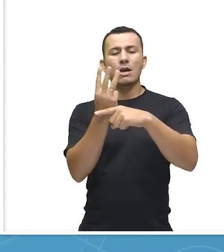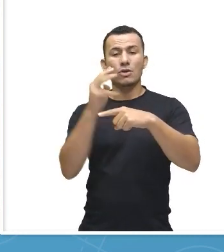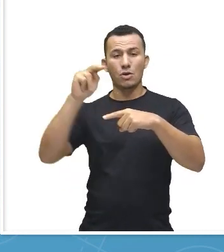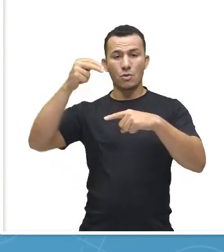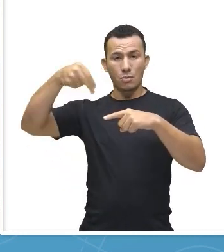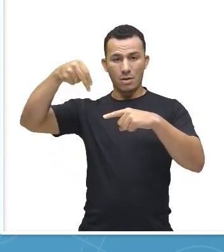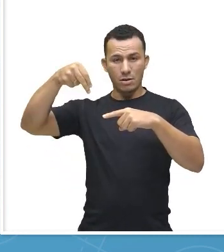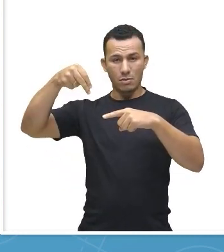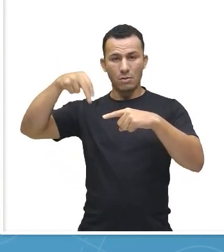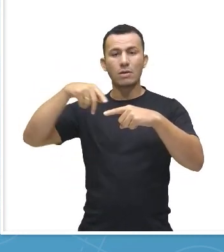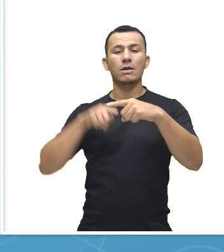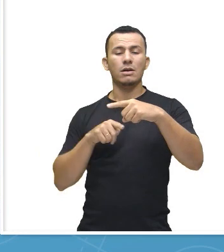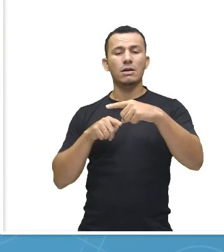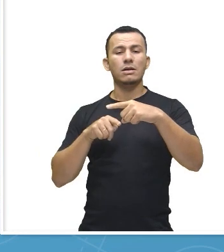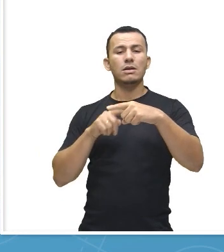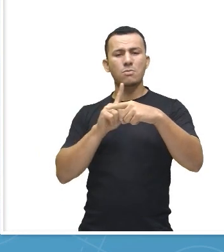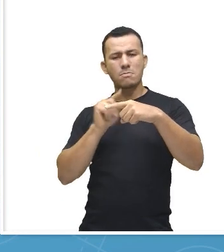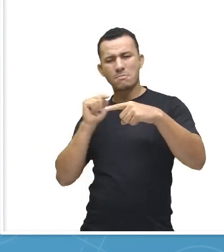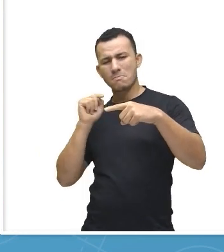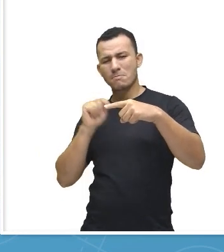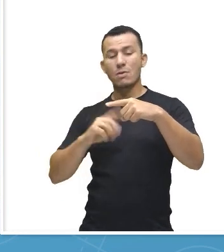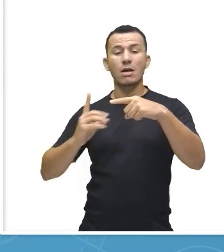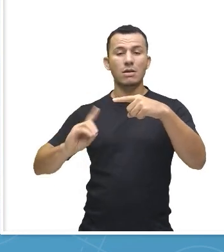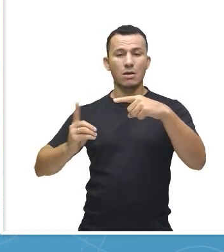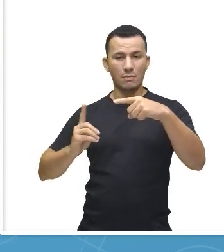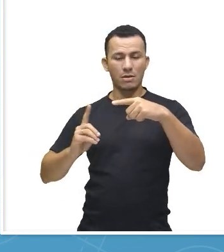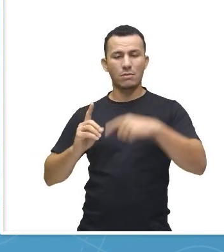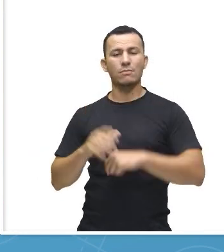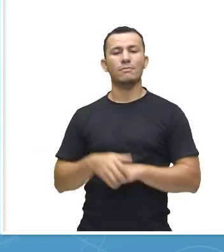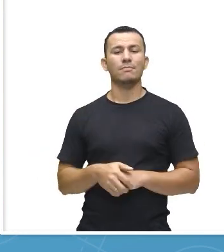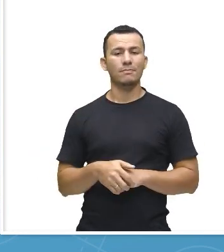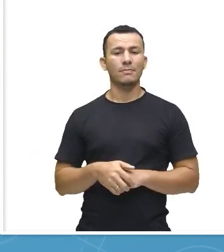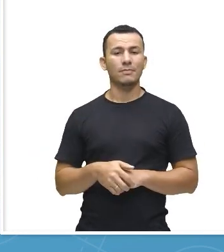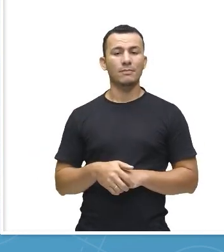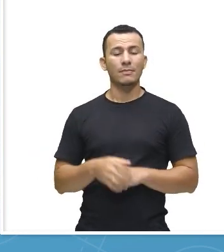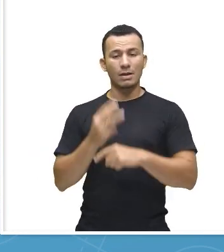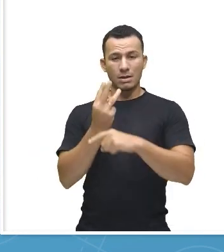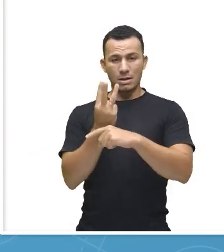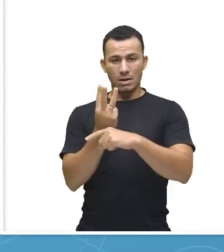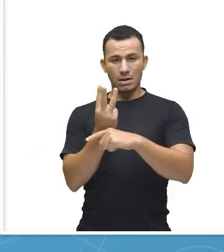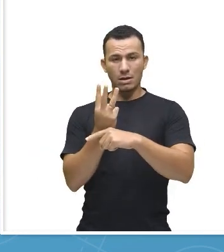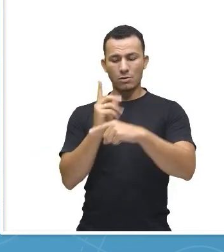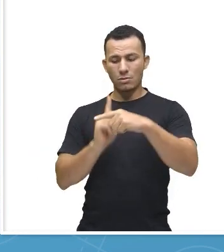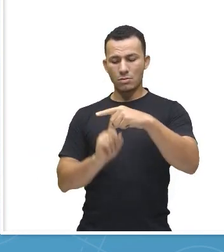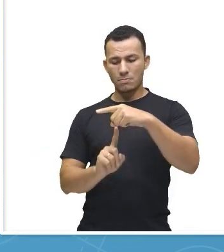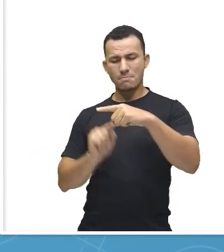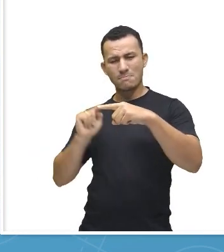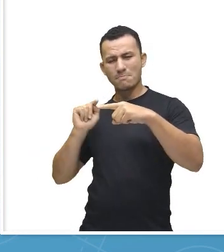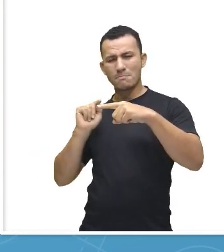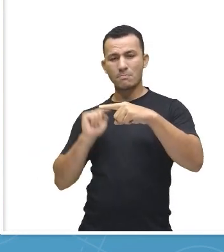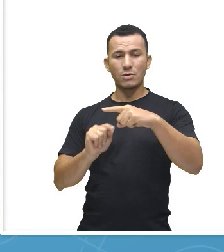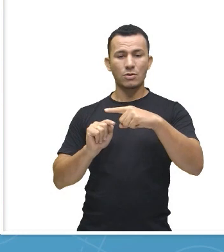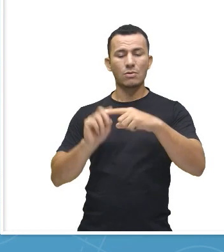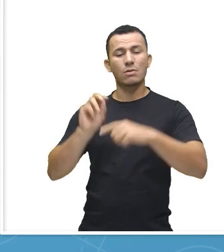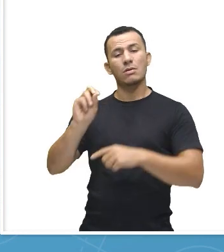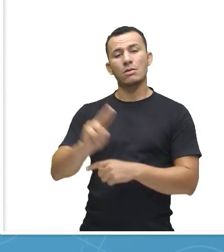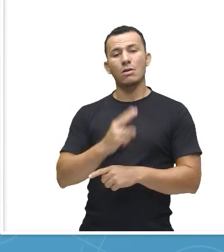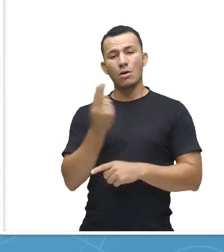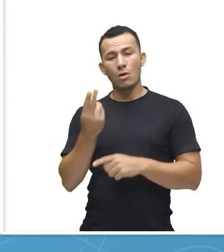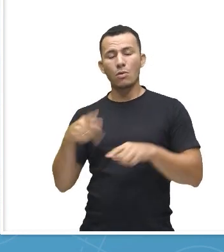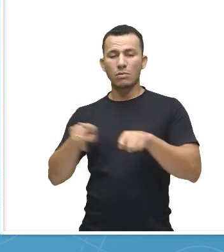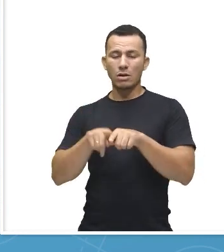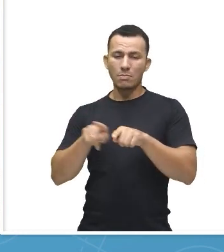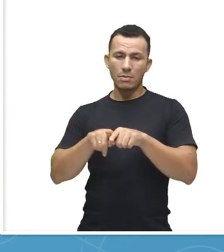e embaixo nós temos o 1.000, que é o nosso denominador, né? 3 sobre 1.000, ou eu posso também fazer a